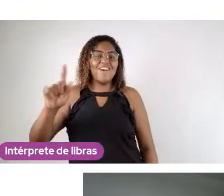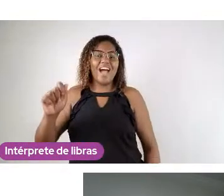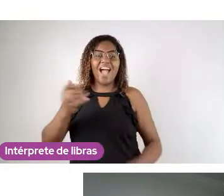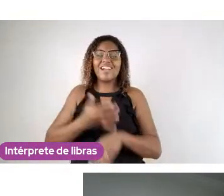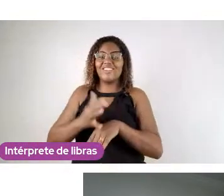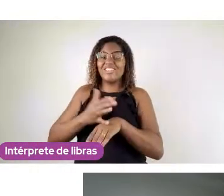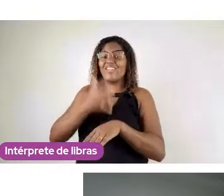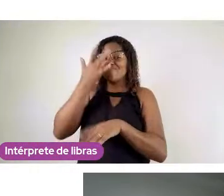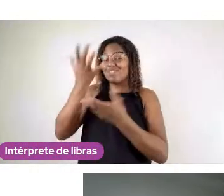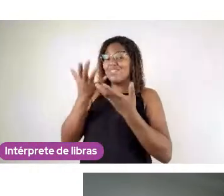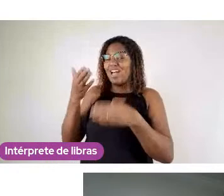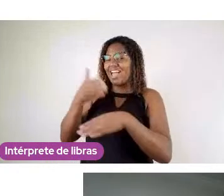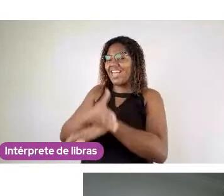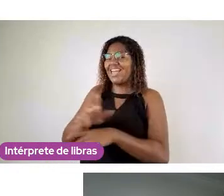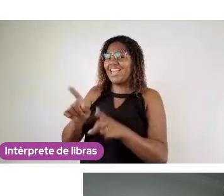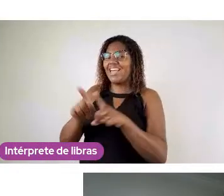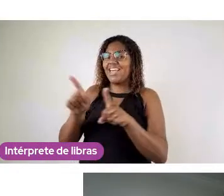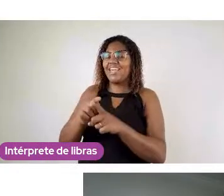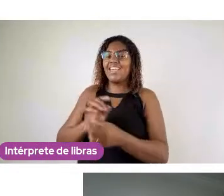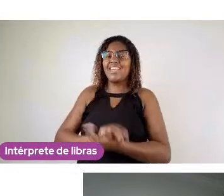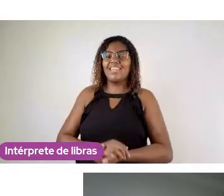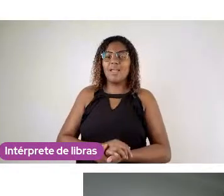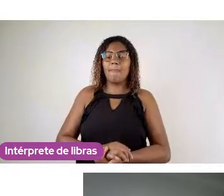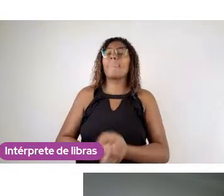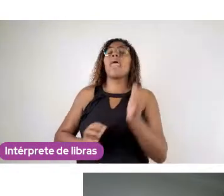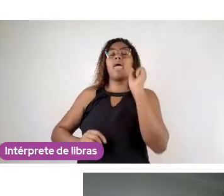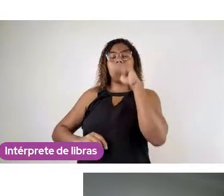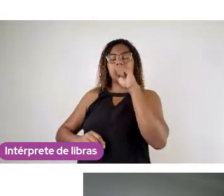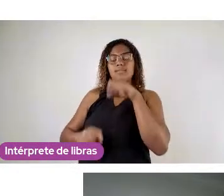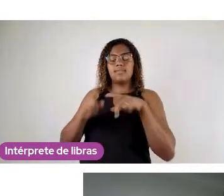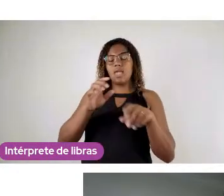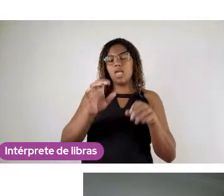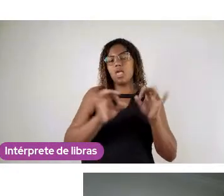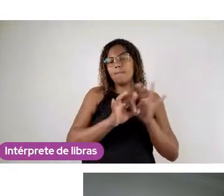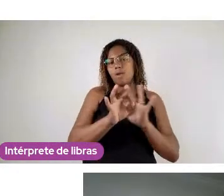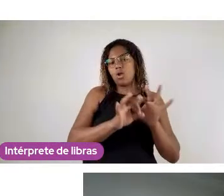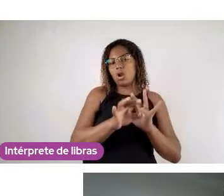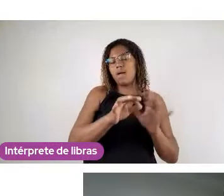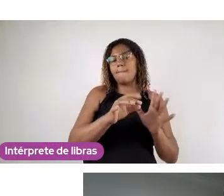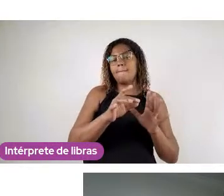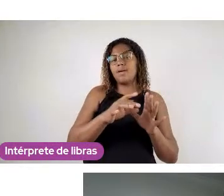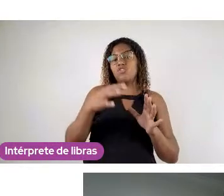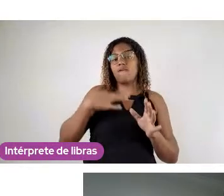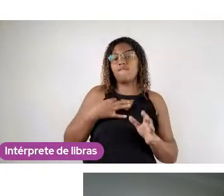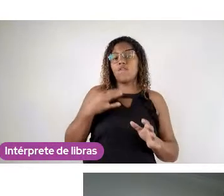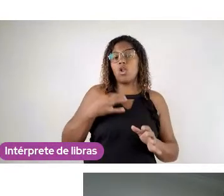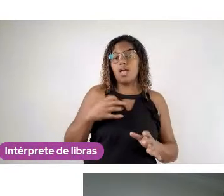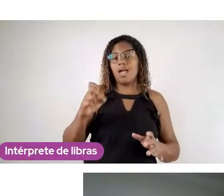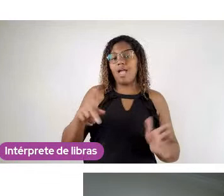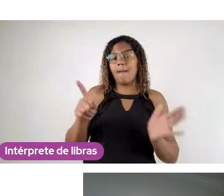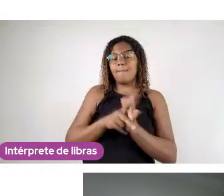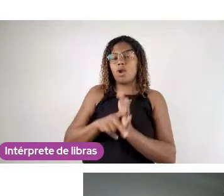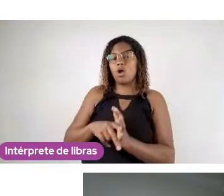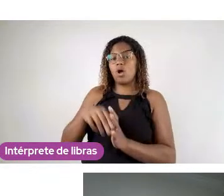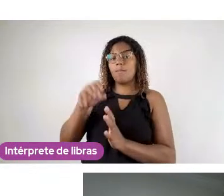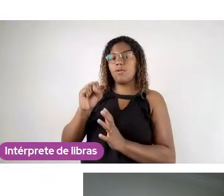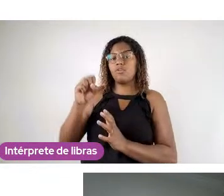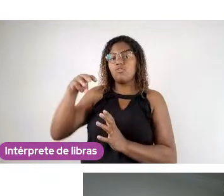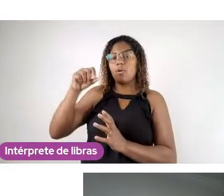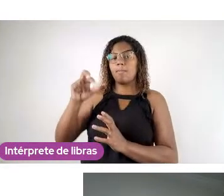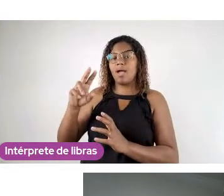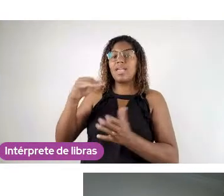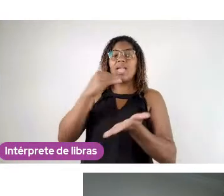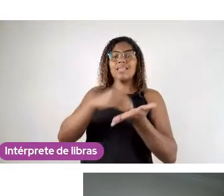vai querer participar também. Isso, sobre o programa de voluntariado, é um programa da própria SMAC, né? A Secretaria de